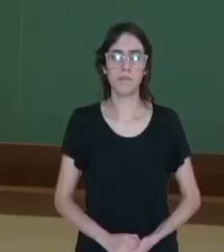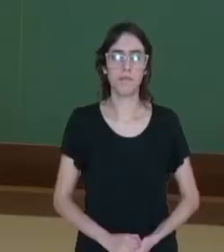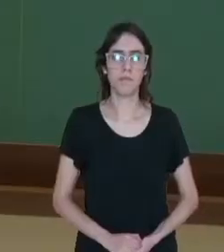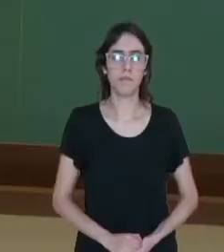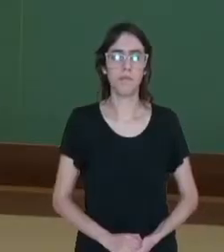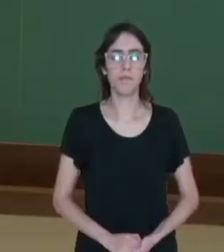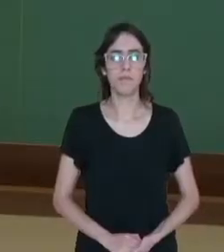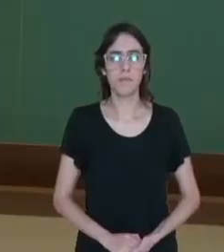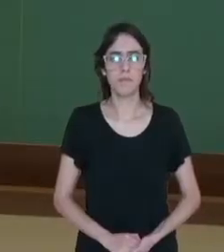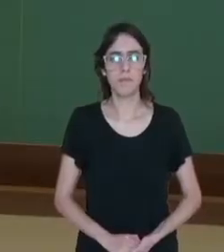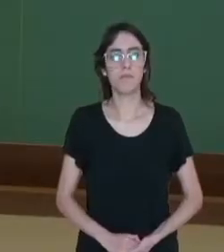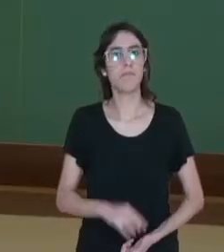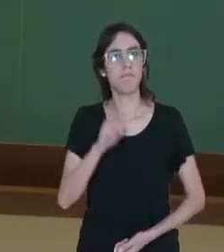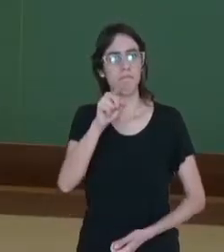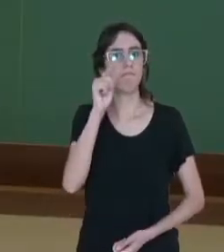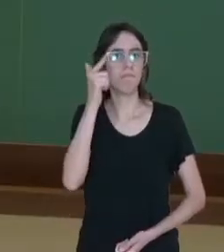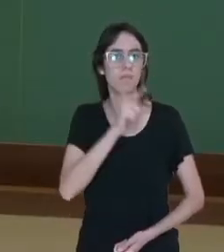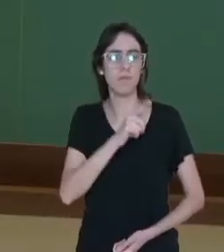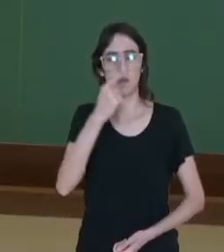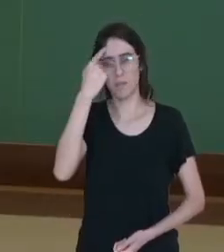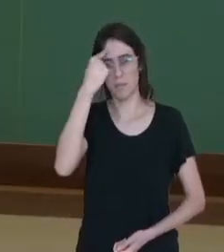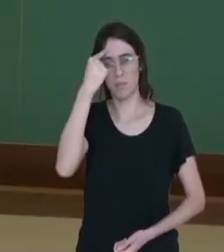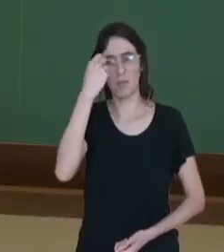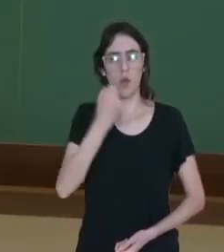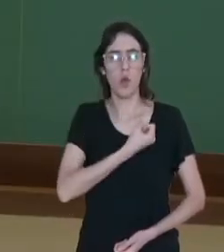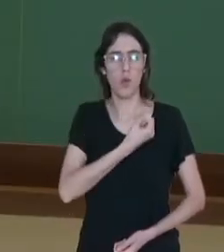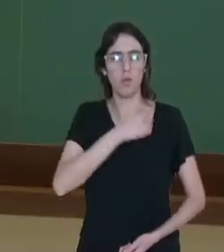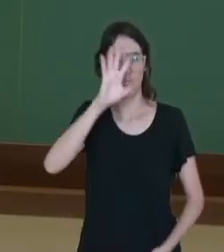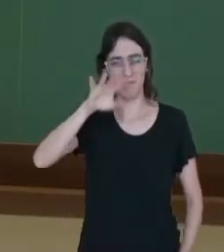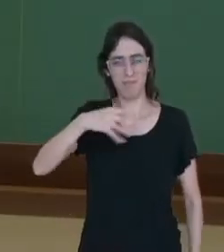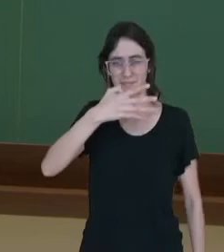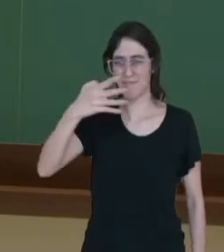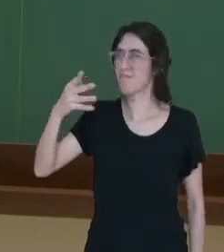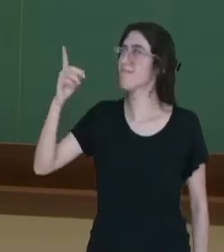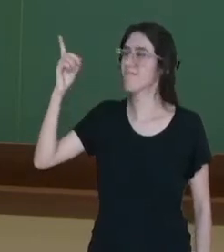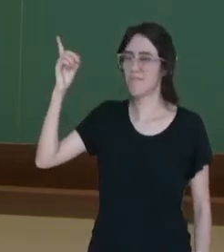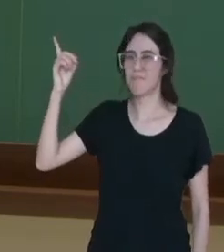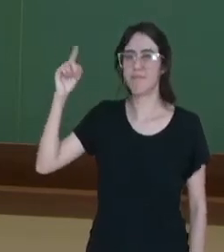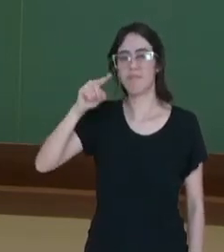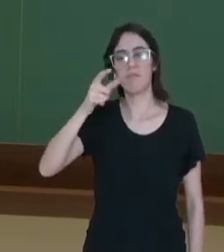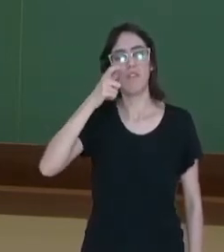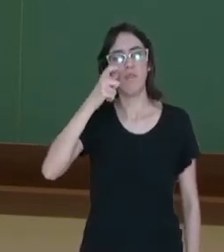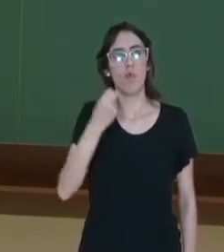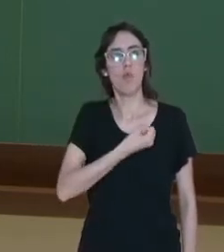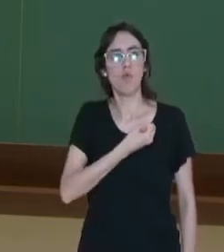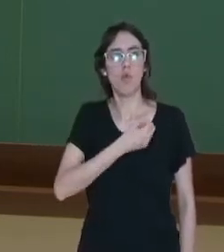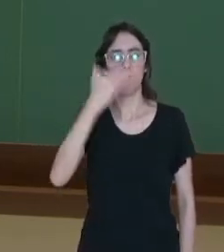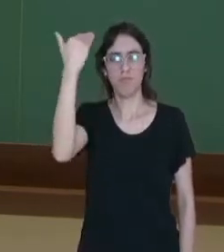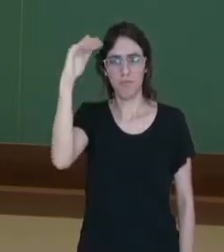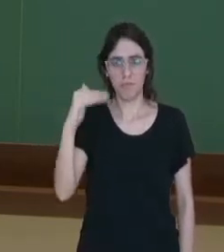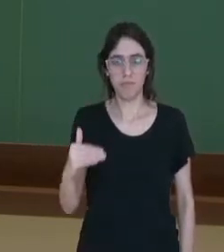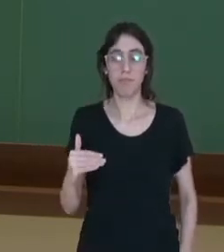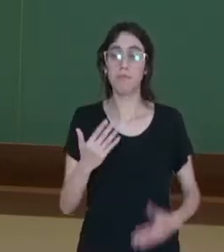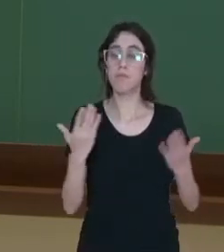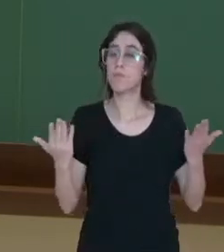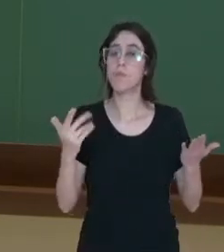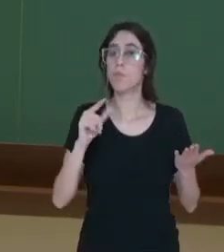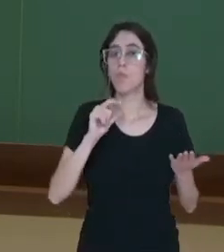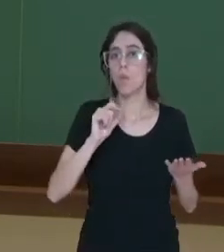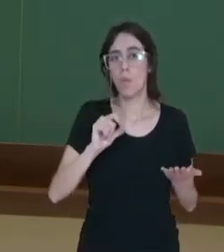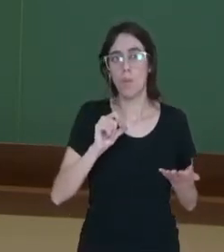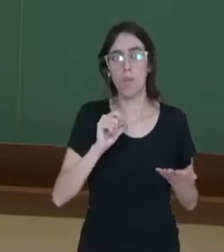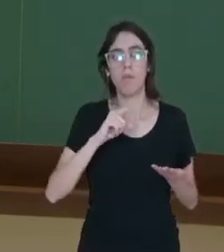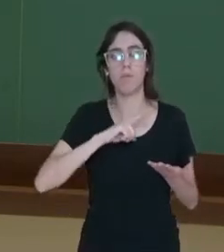Deu um bom tempo aí para você analisar esses números aqui dessa tabela e analisar todos esses números. Então você tem, em primeiro momento,